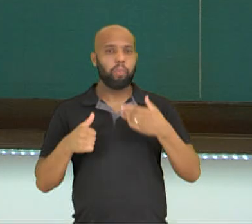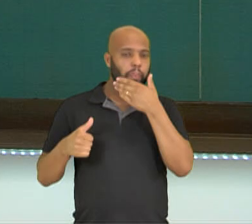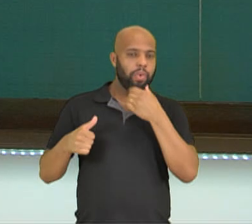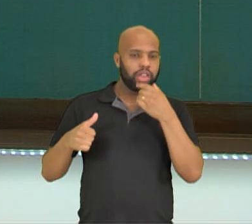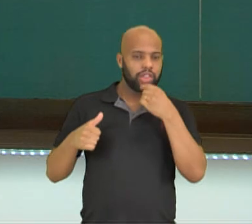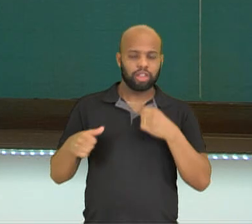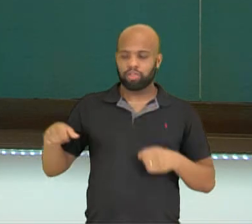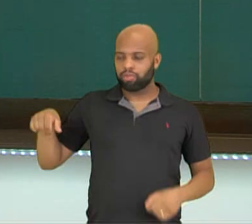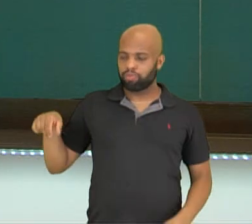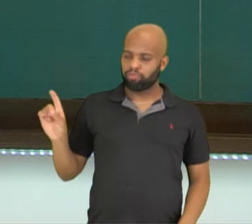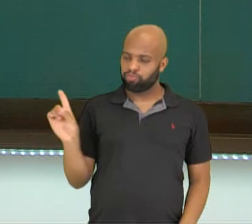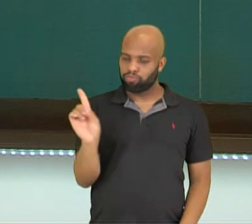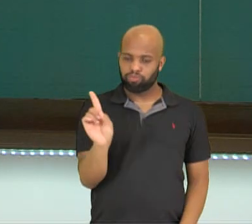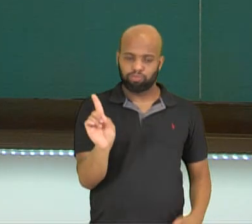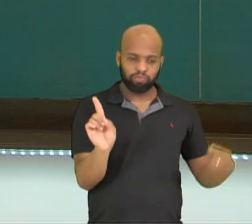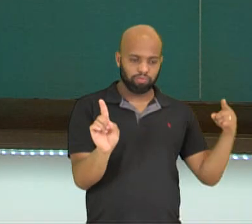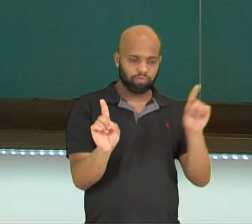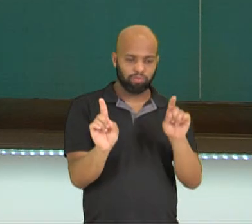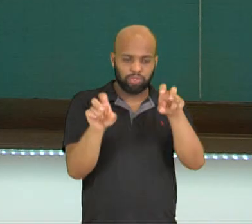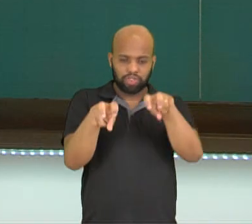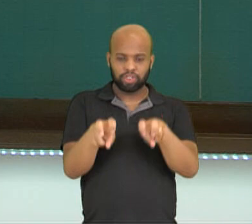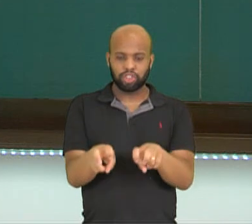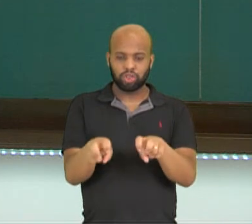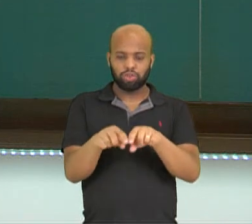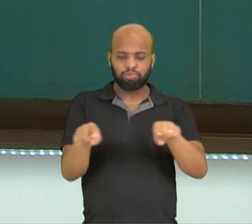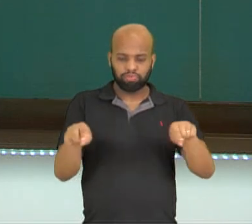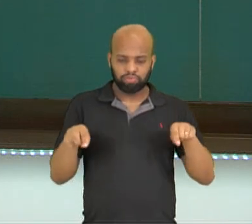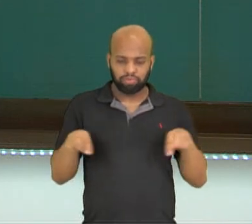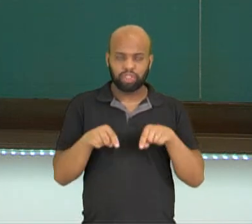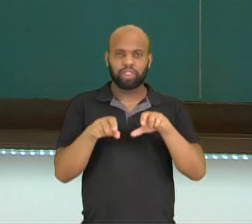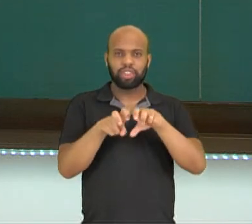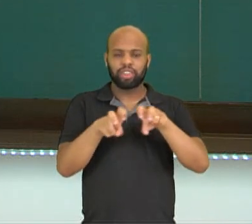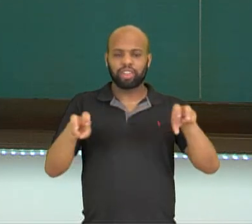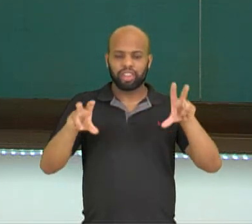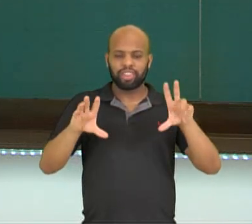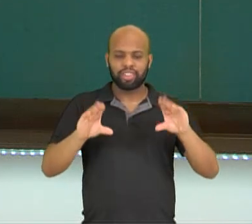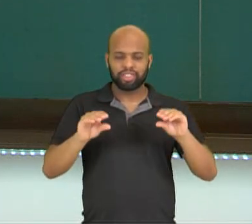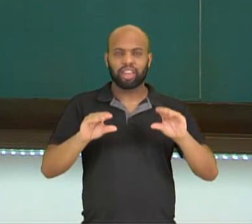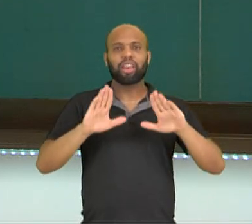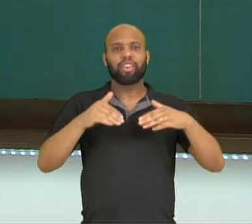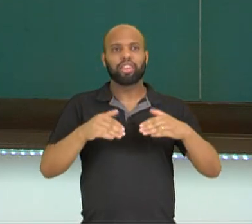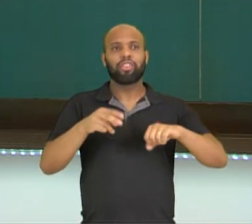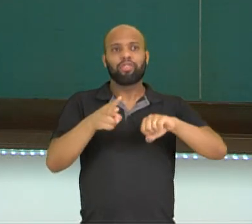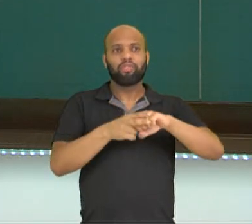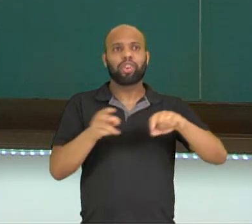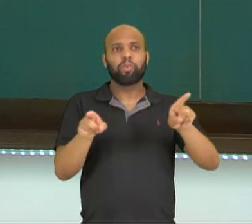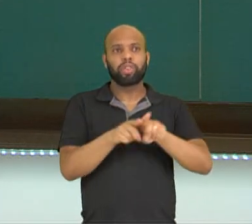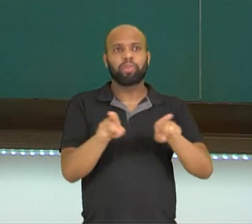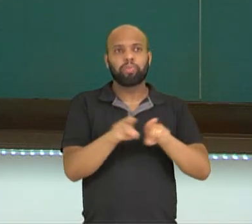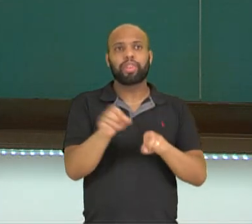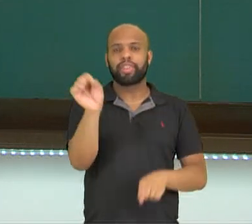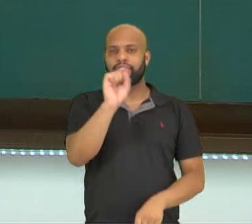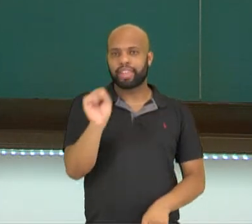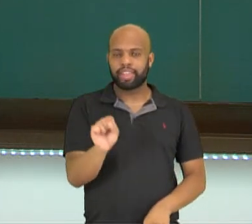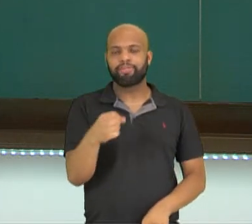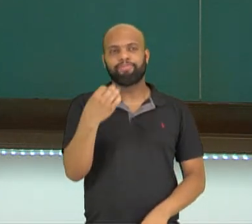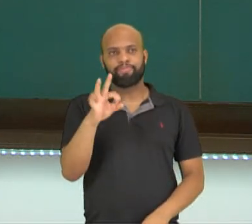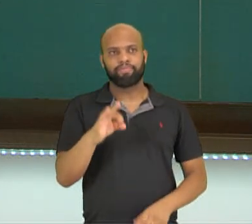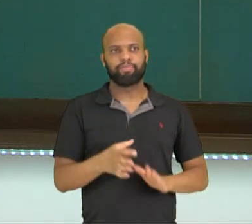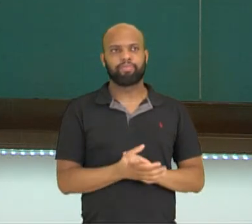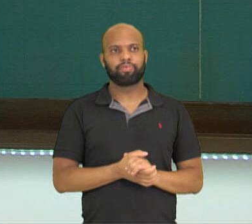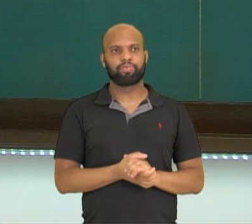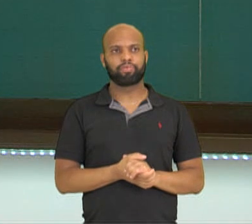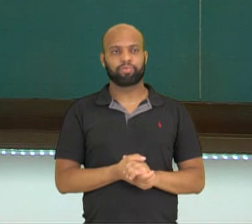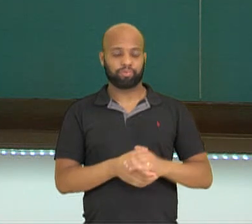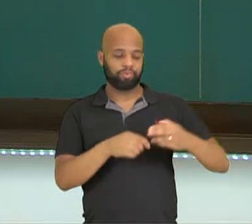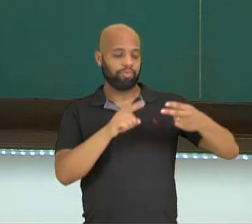um sujeito composto aqui, né? Então, a moça e o rapaz, o verbo também tem que estar no plural. Aí está certo. A